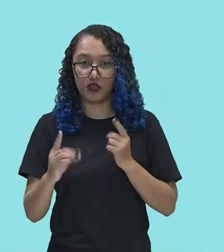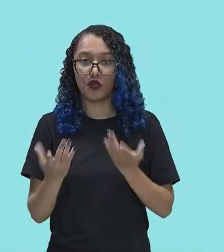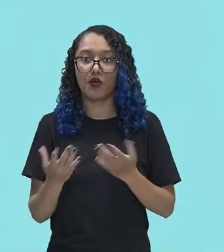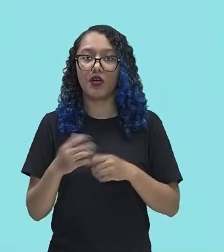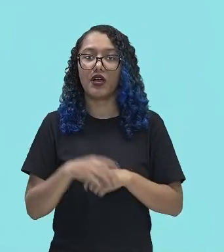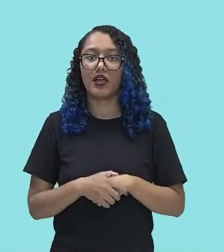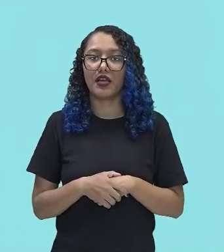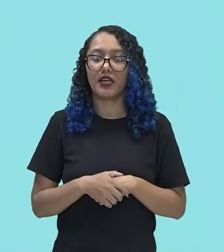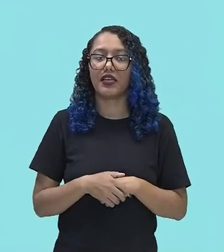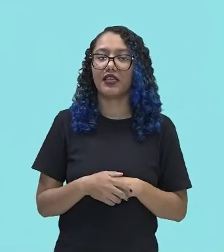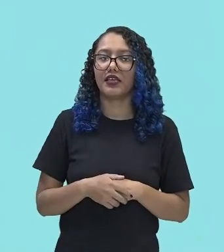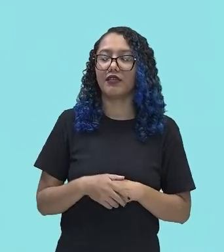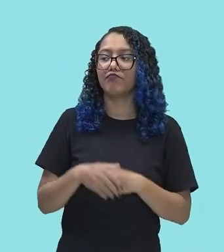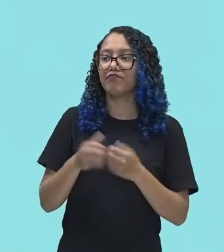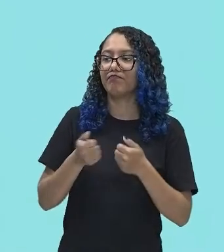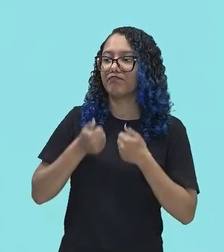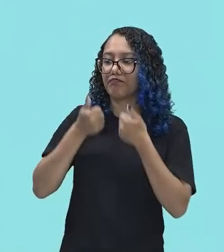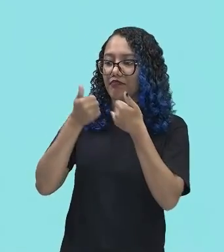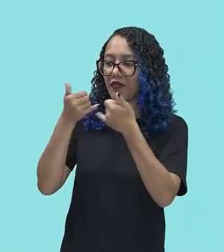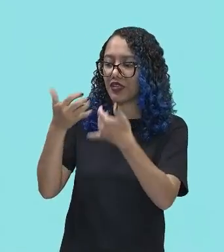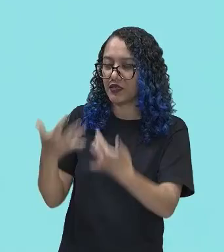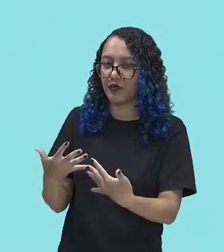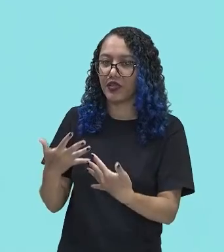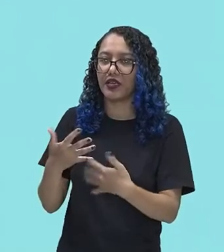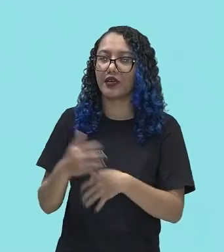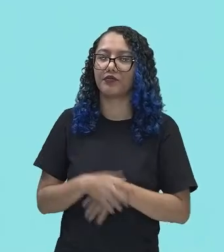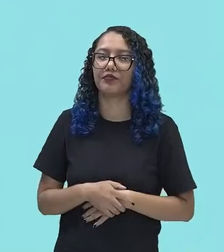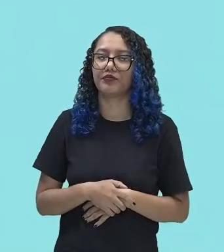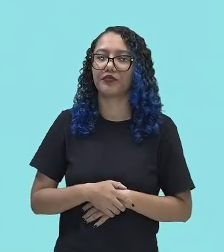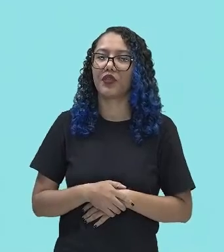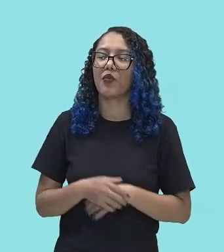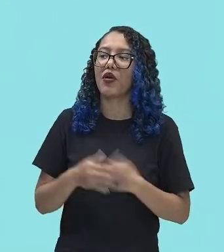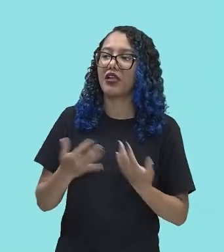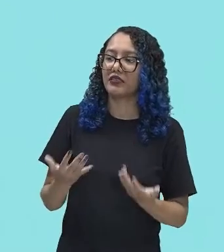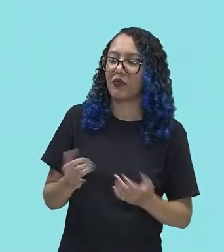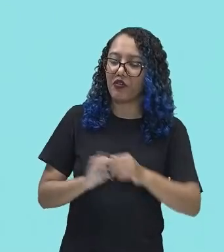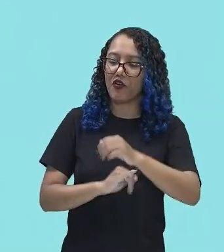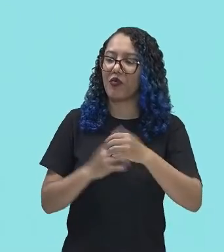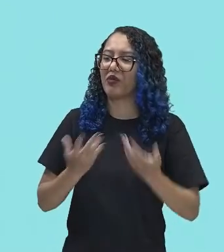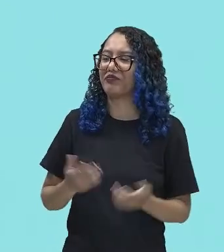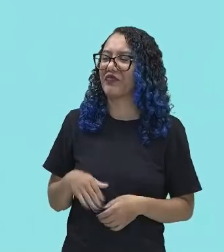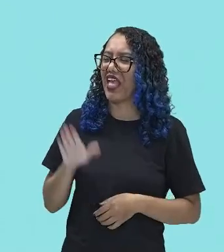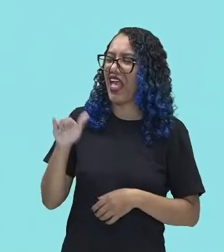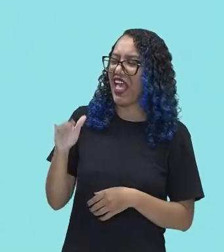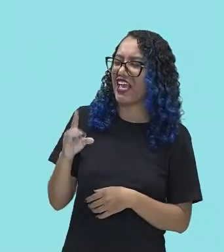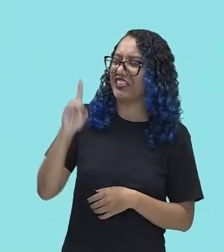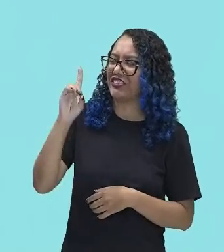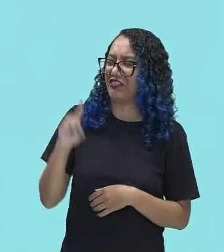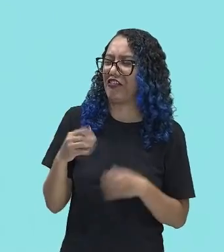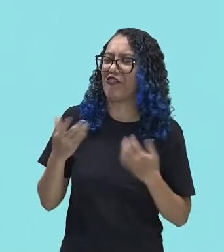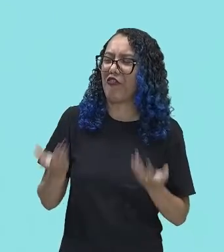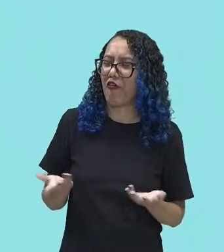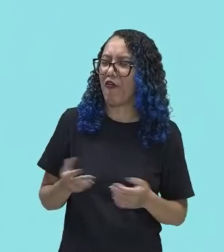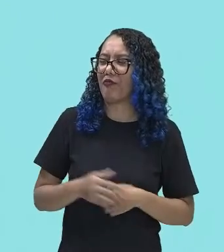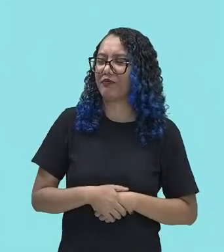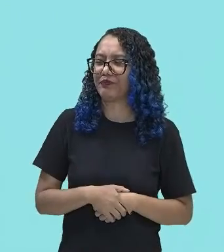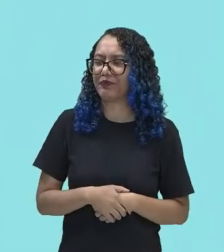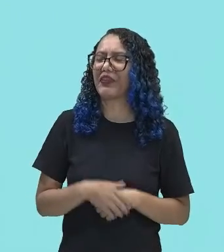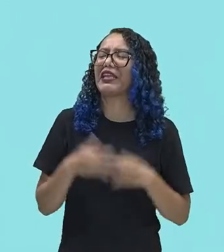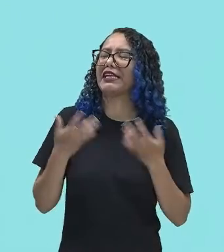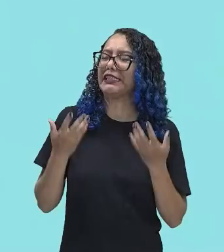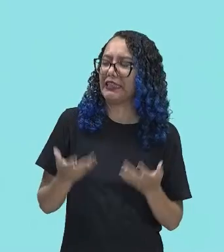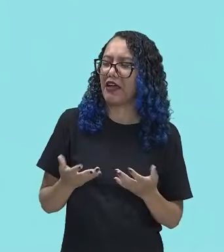linguagem formal. Aí você chega lá com a tua postura. Prezado diretor, eu